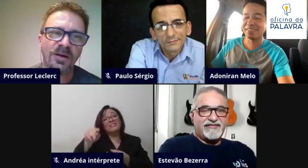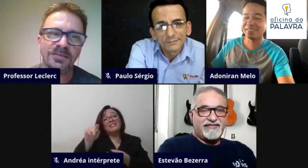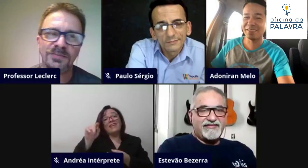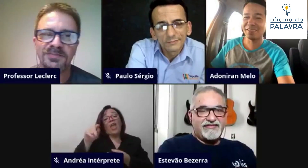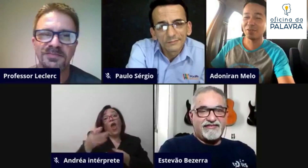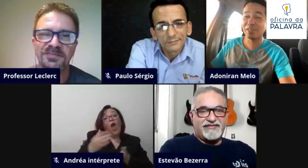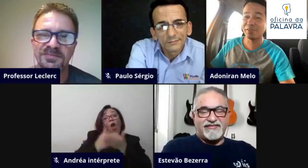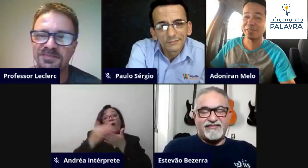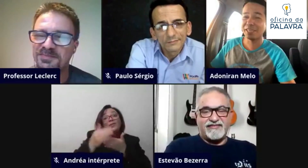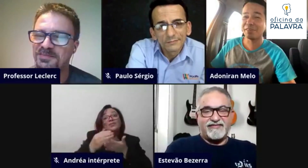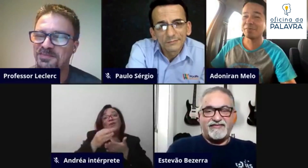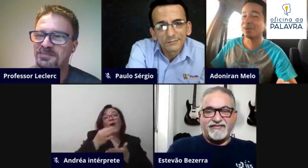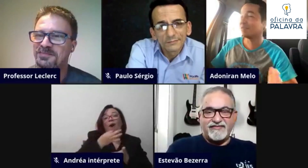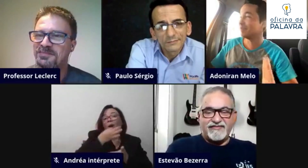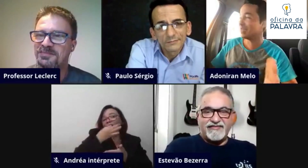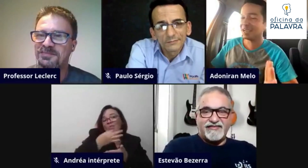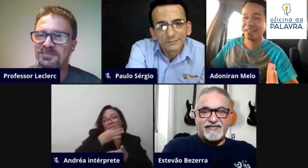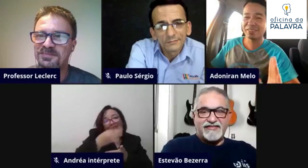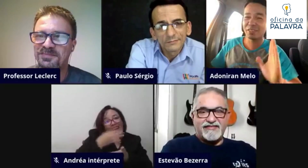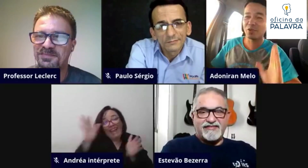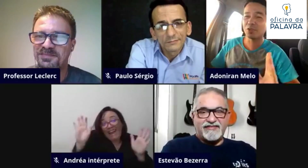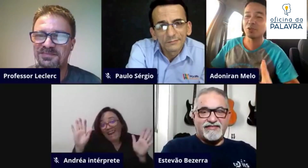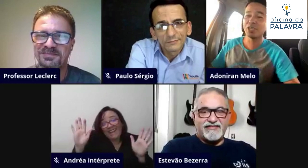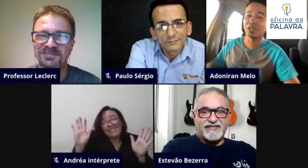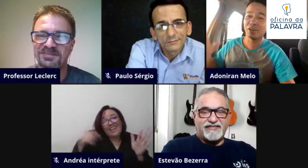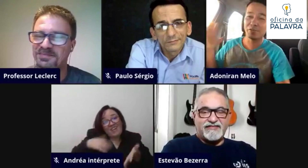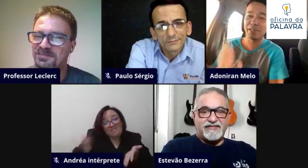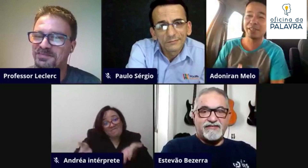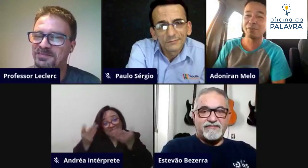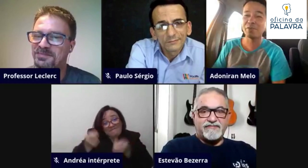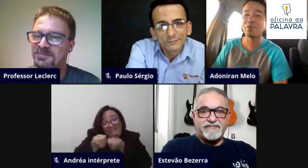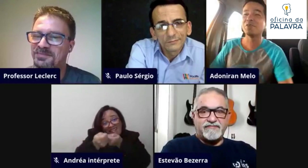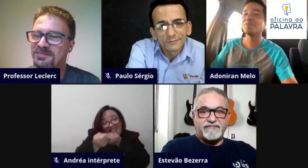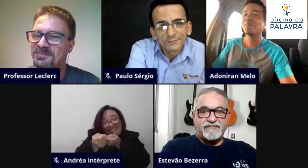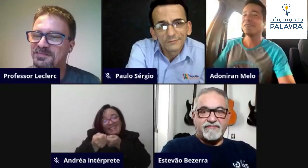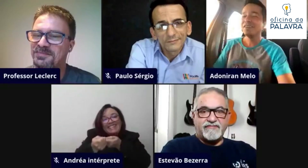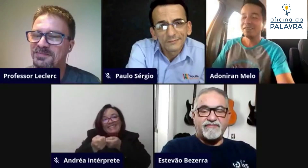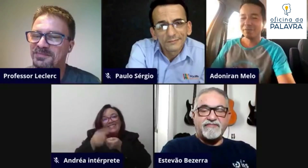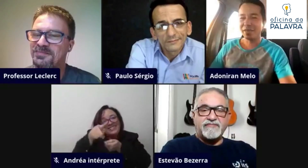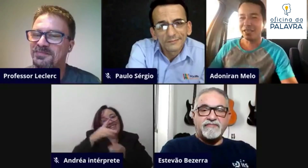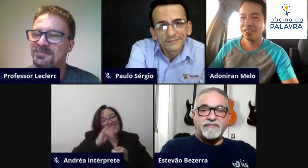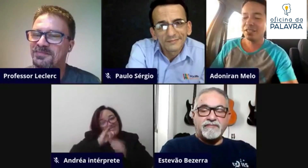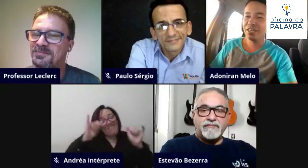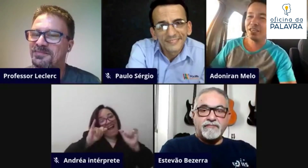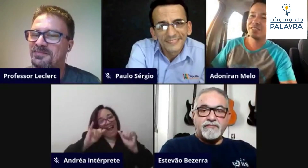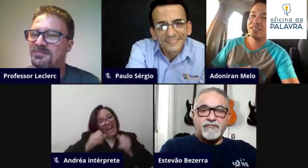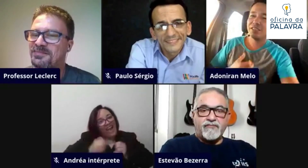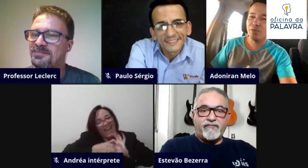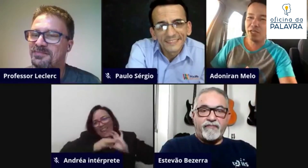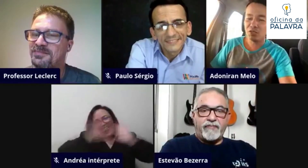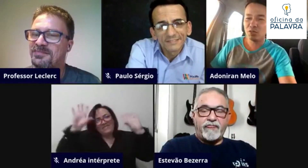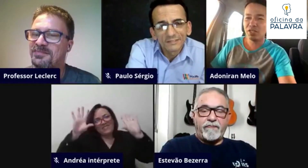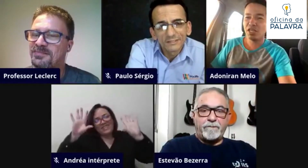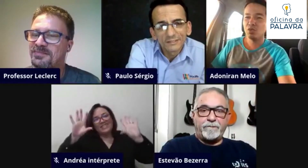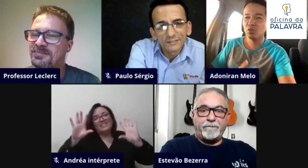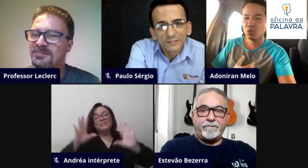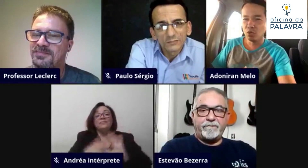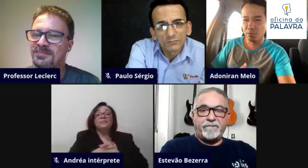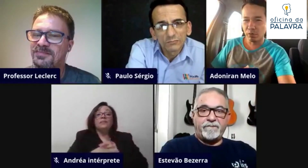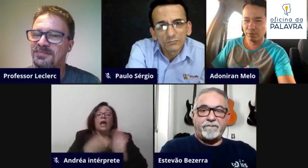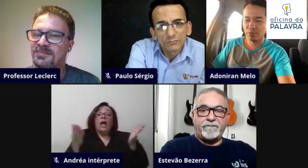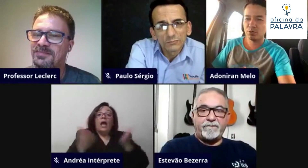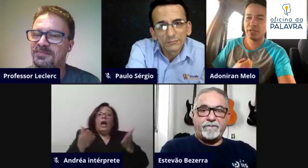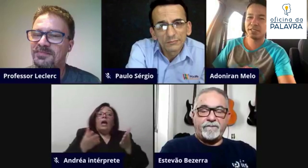Exatamente. Se eu levantei a bola, obrigado que você cortou e agora eu vou bater pro gol. Bem, né, recentemente eu criei